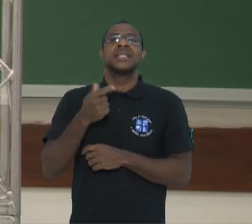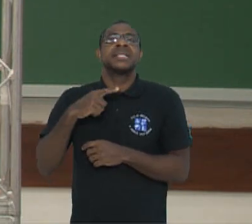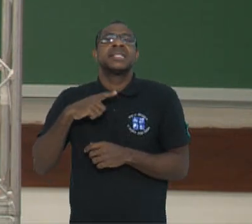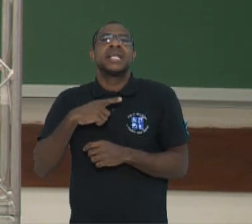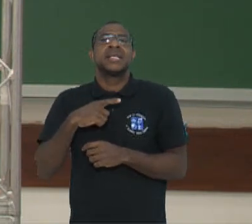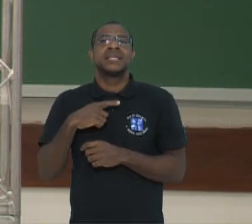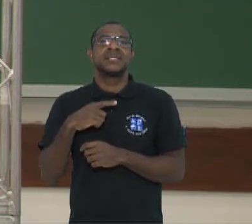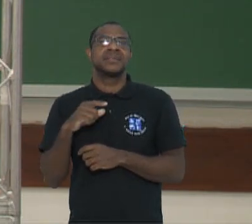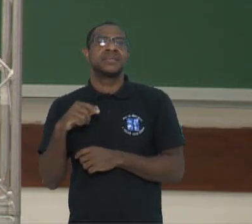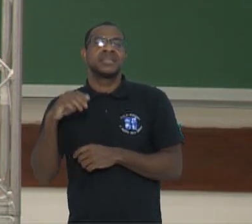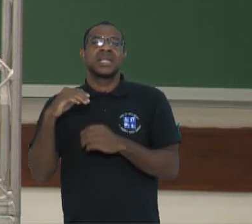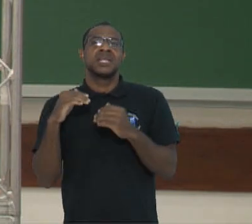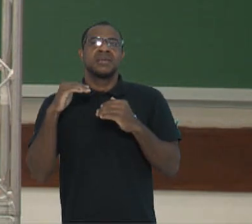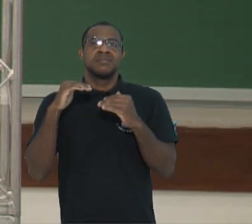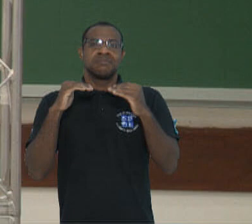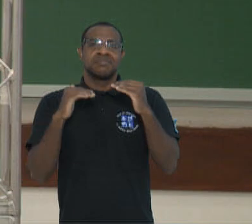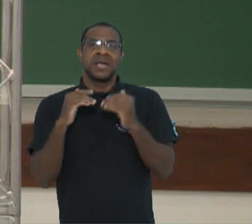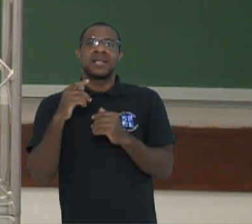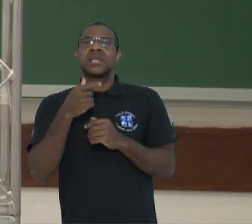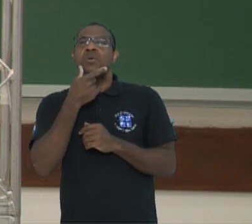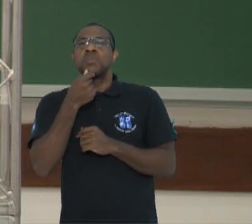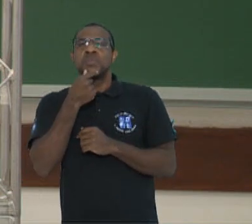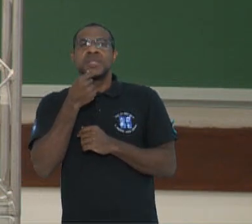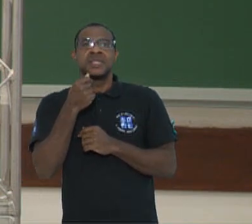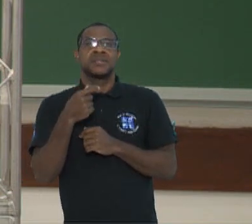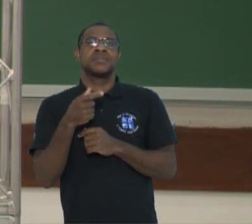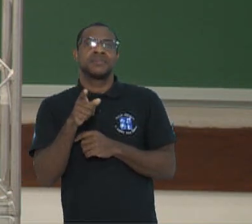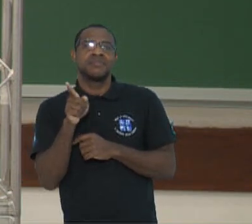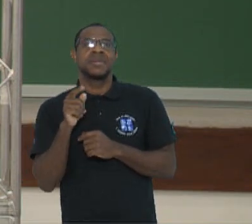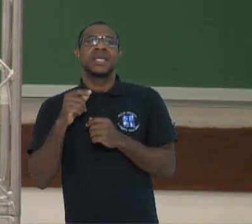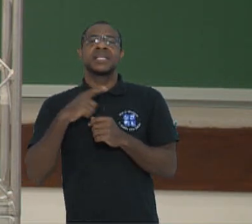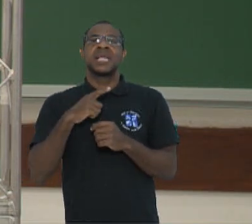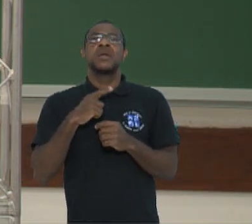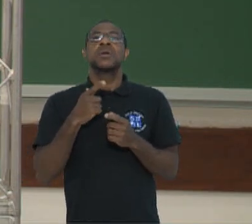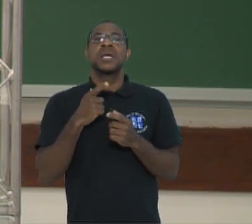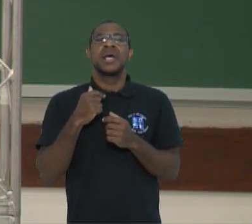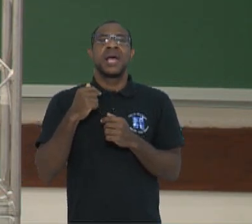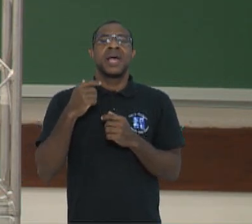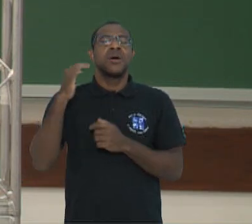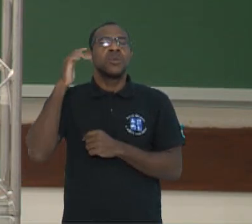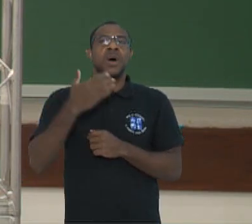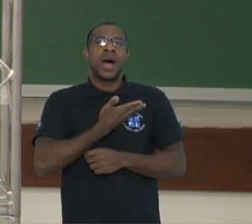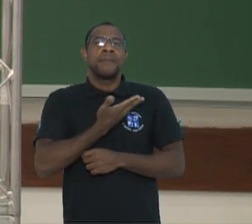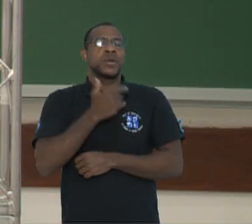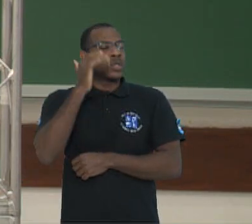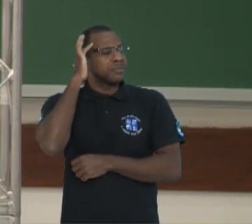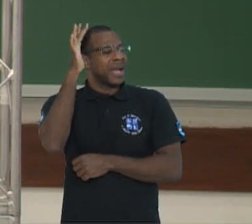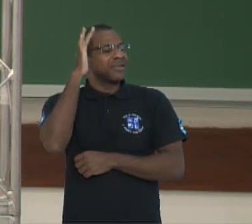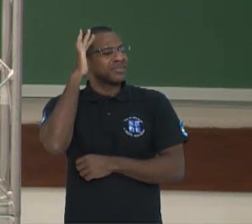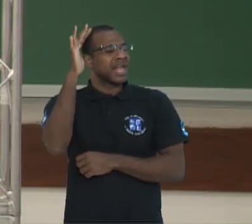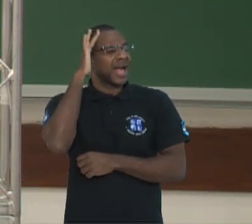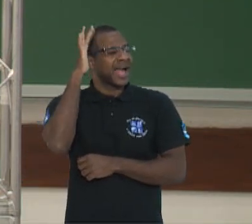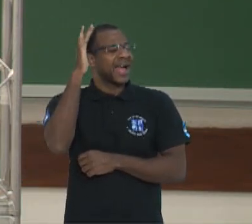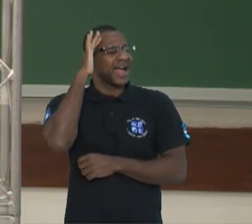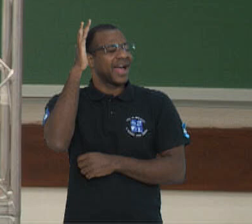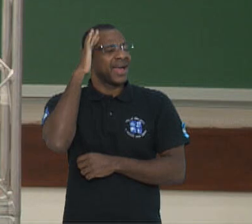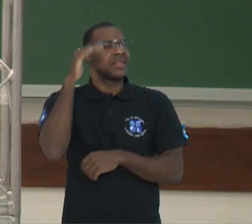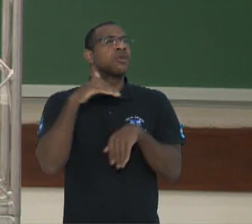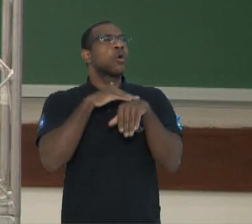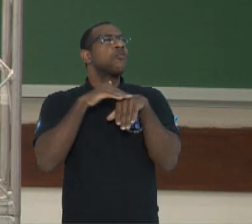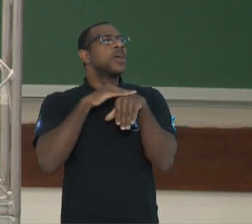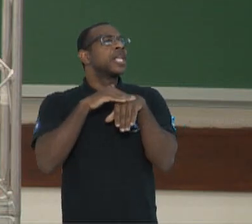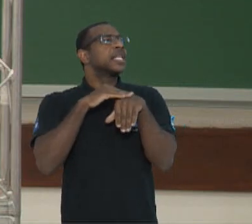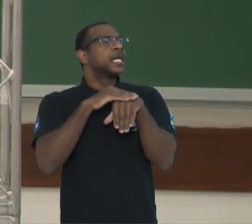o tigre de pelúcia dele, que ele acaba tendo algumas discussões. No nosso quadrinho, nós vamos fazer uma revisão